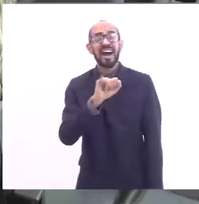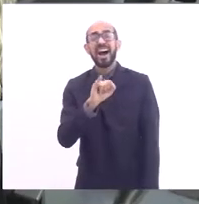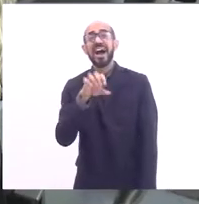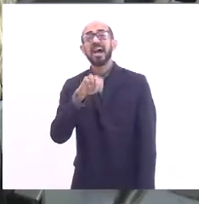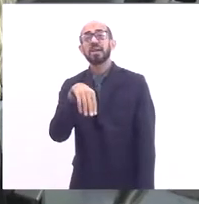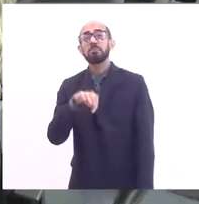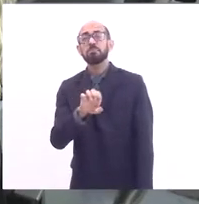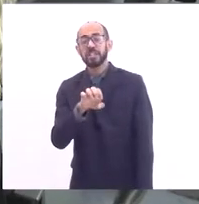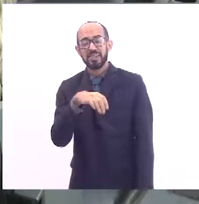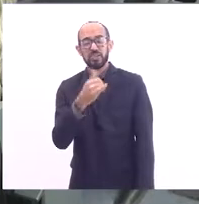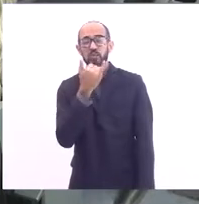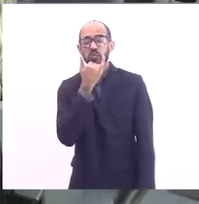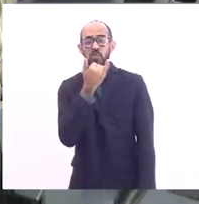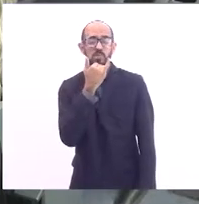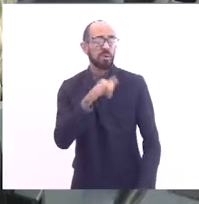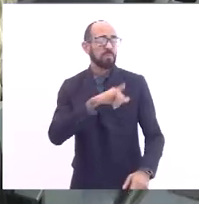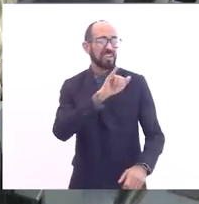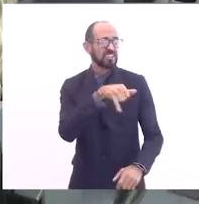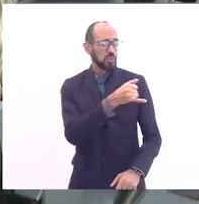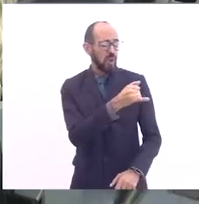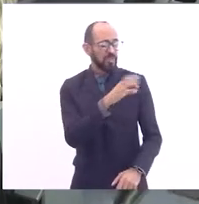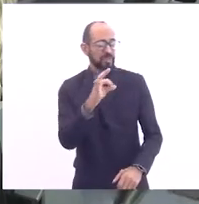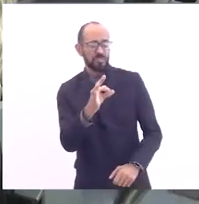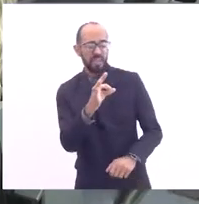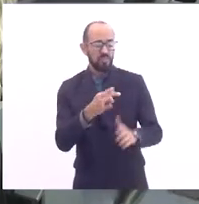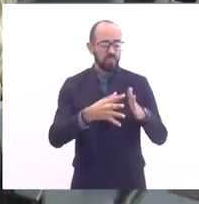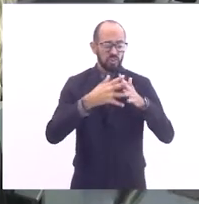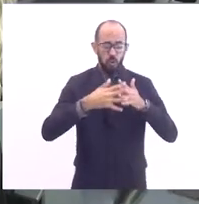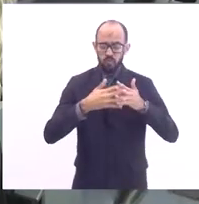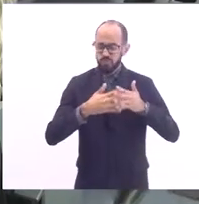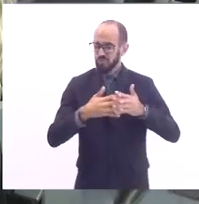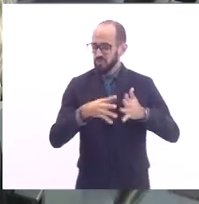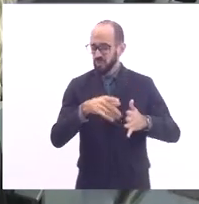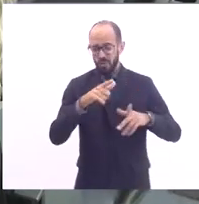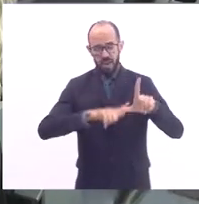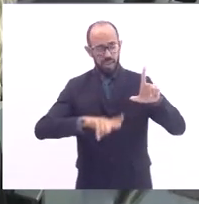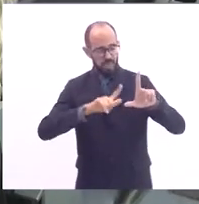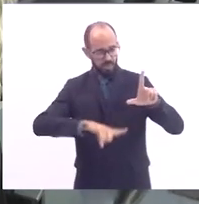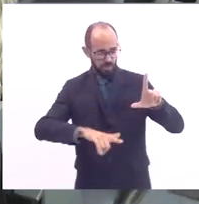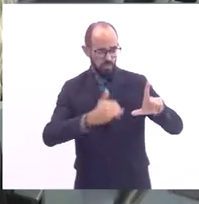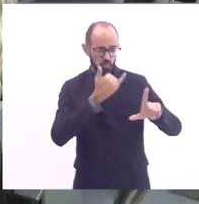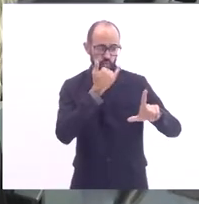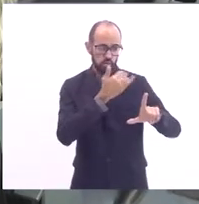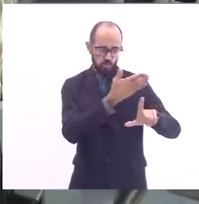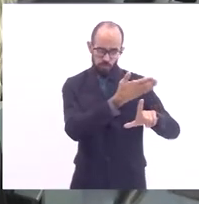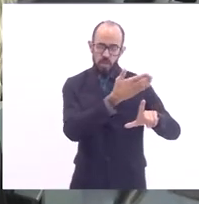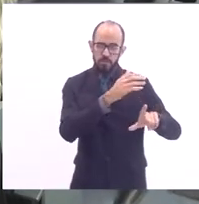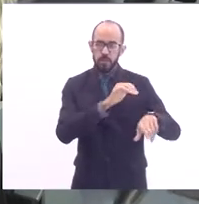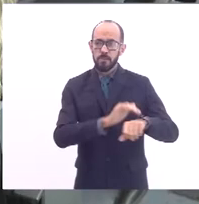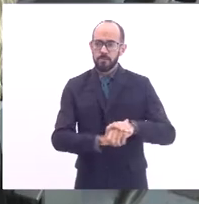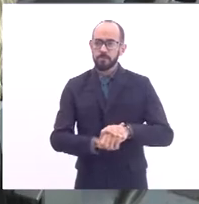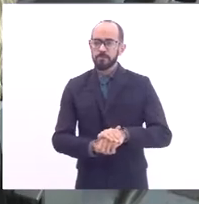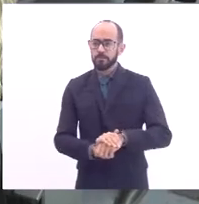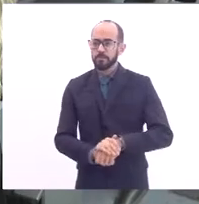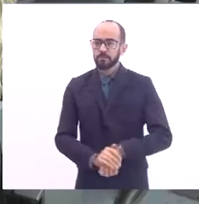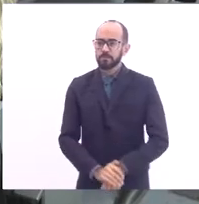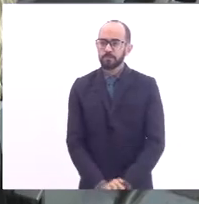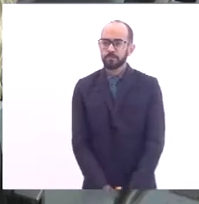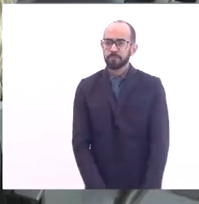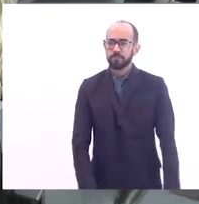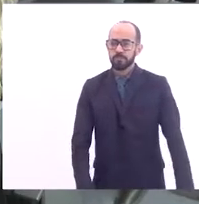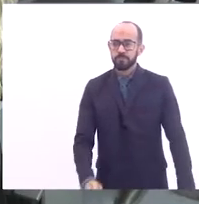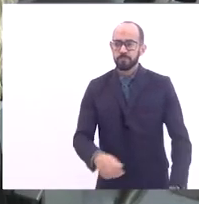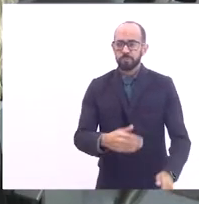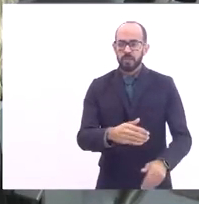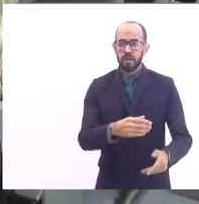o J parece um T, então eu não posso... Então, doutor Alfredo Dibe vai compartilhar com o Geraldo Menezes